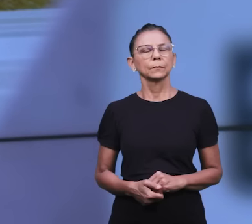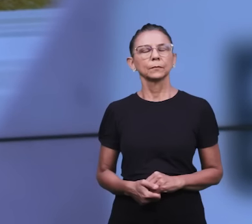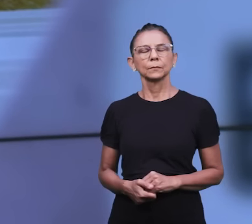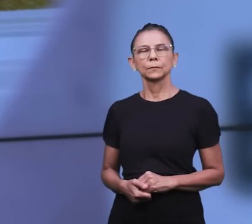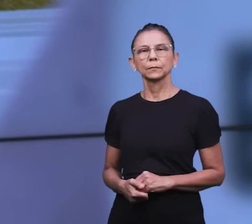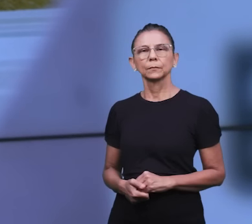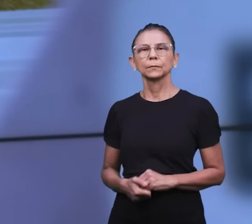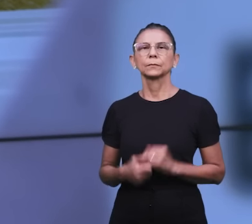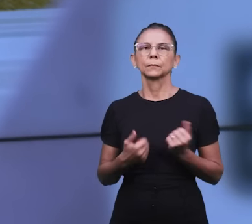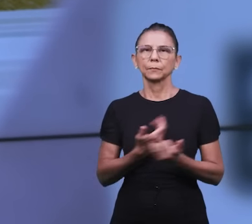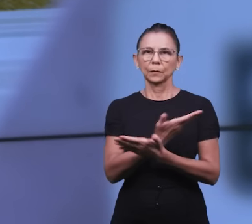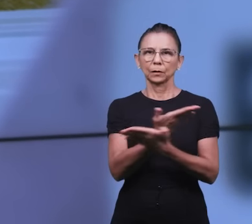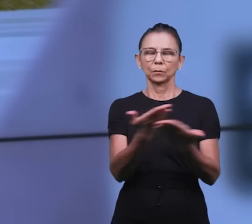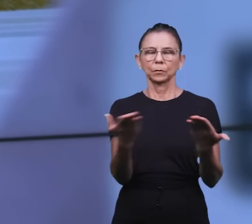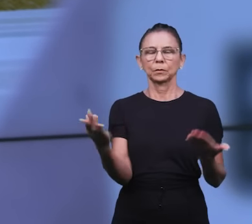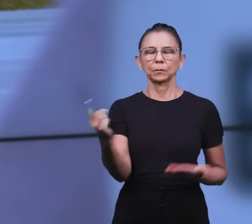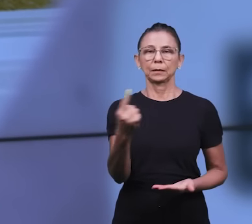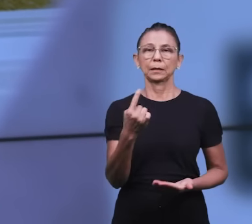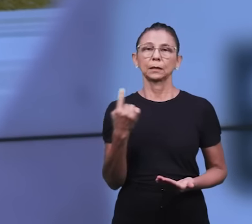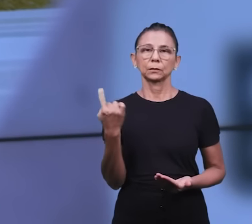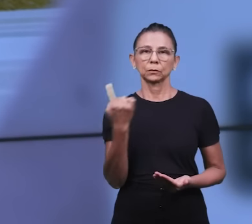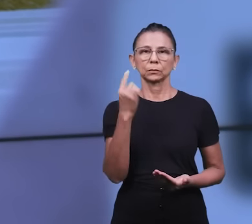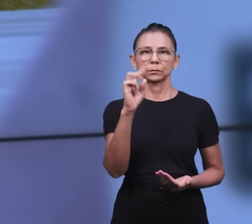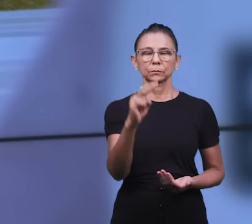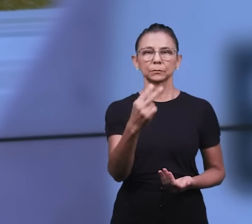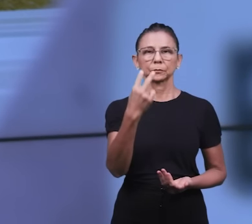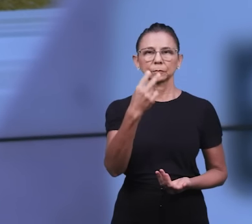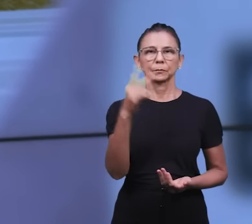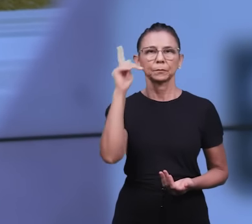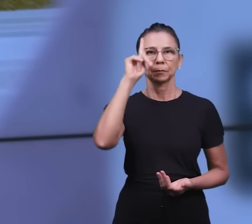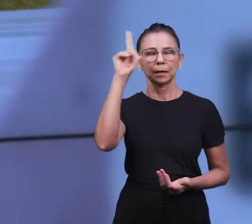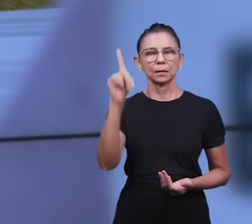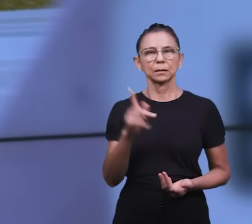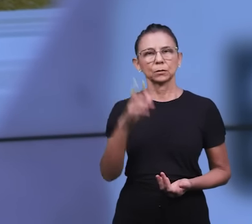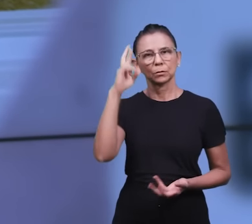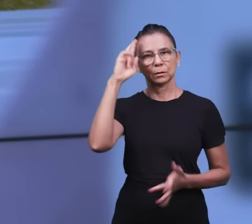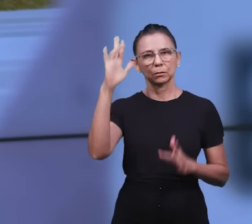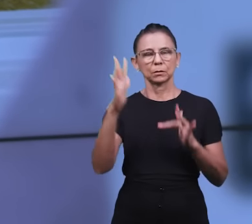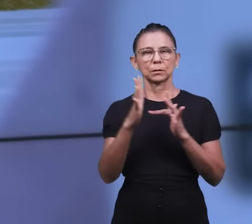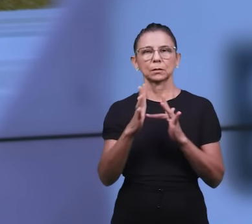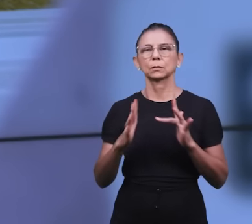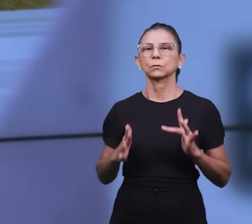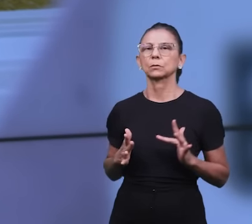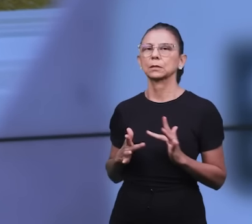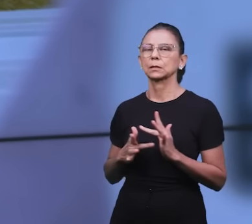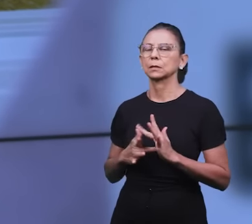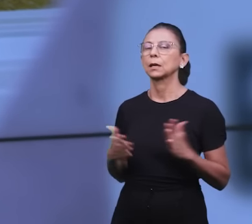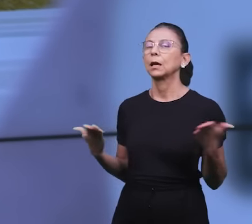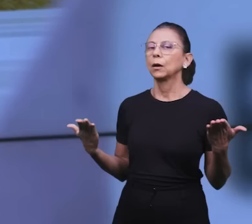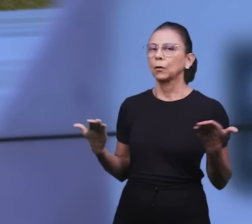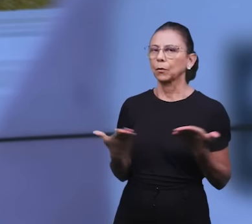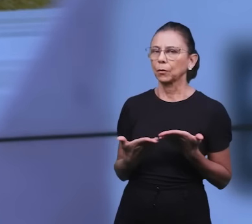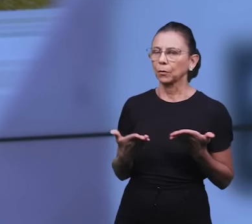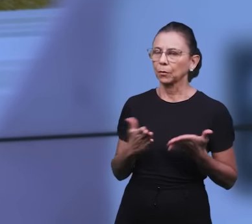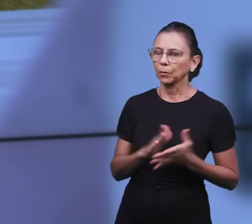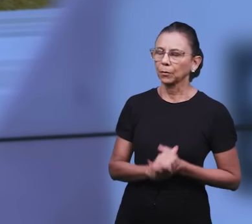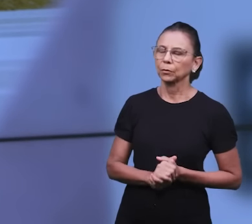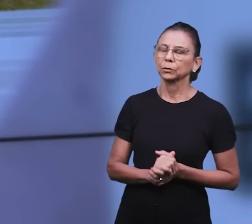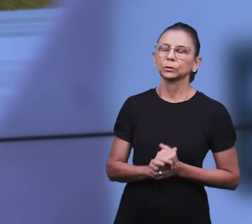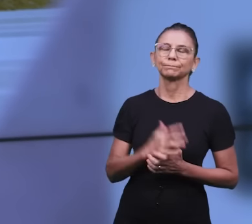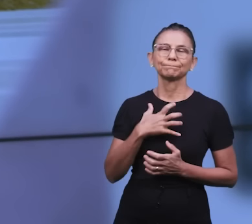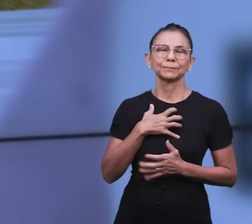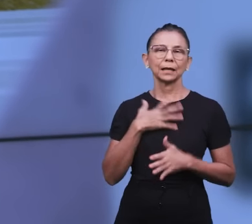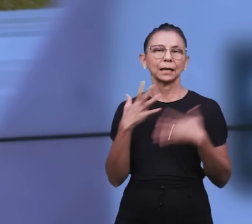eu Saúdo a todos vocês que nos assistem com a paz do Senhor Jesus hoje com muita alegria